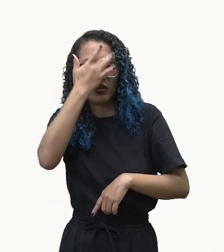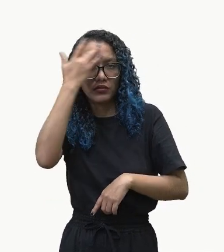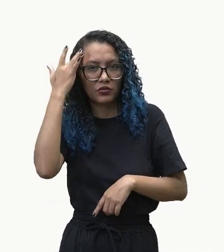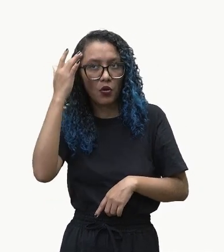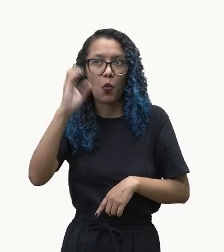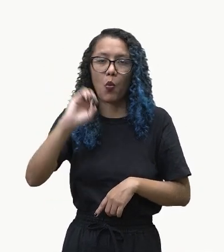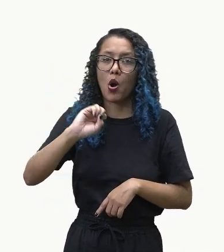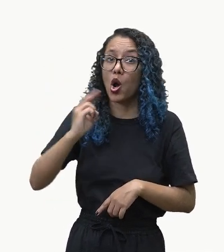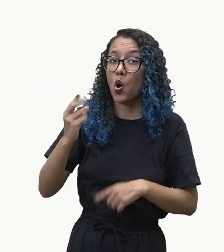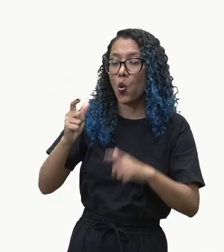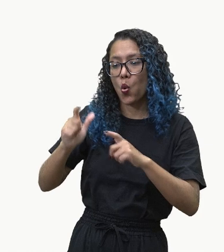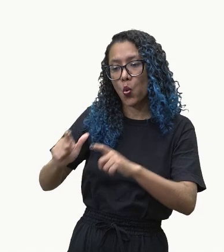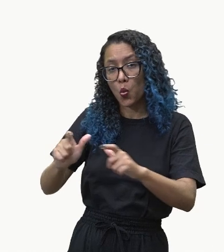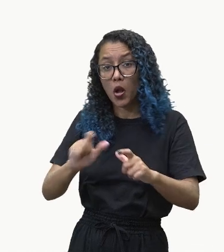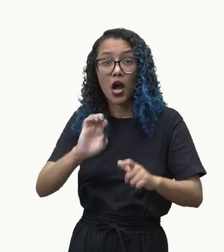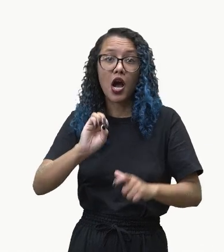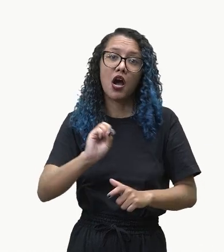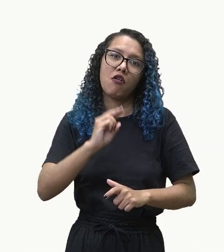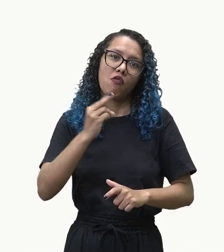lugar ou situação.